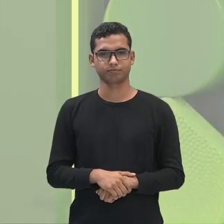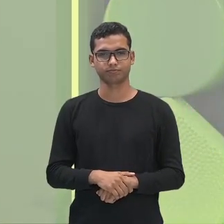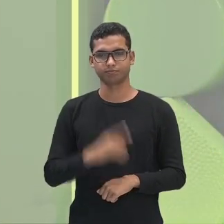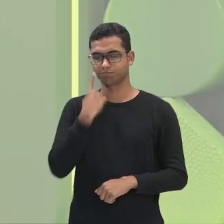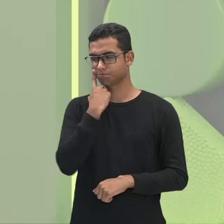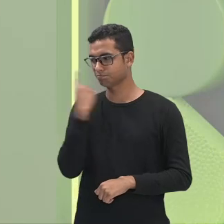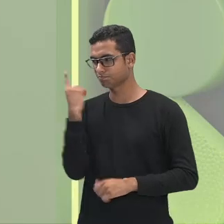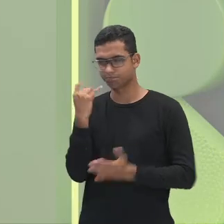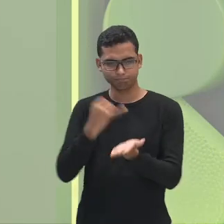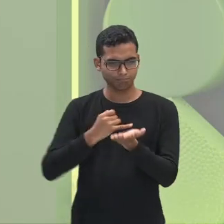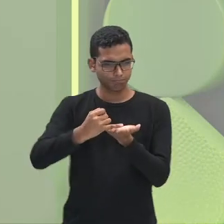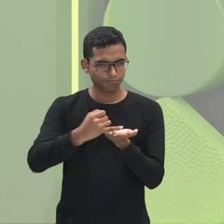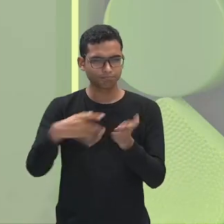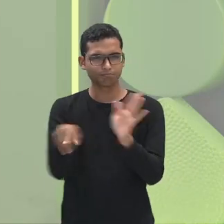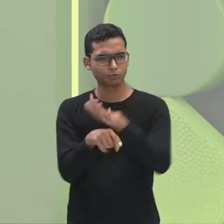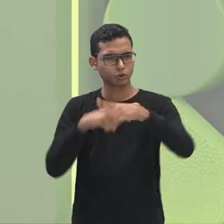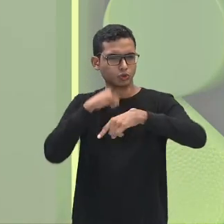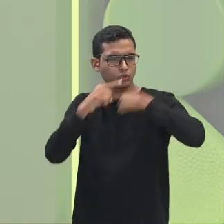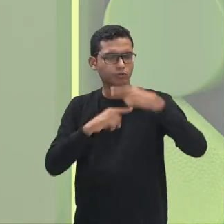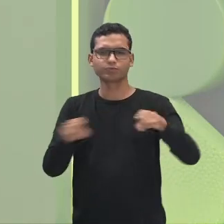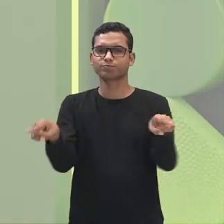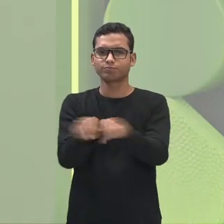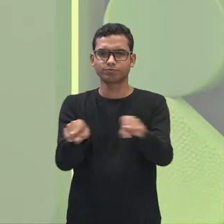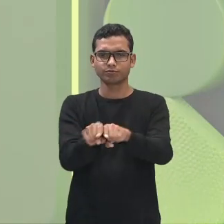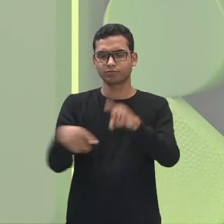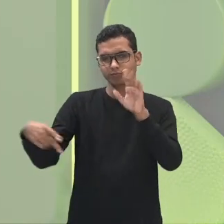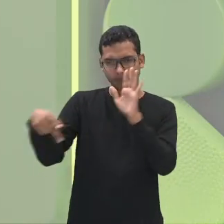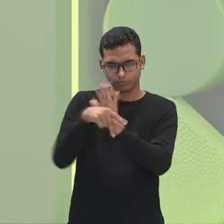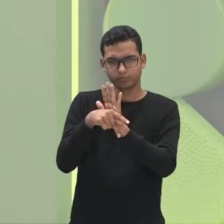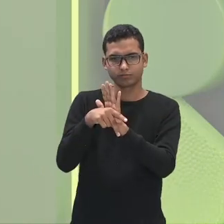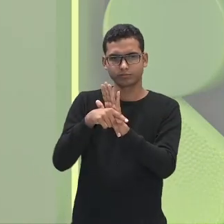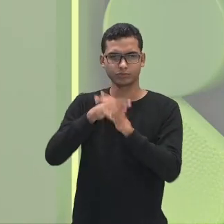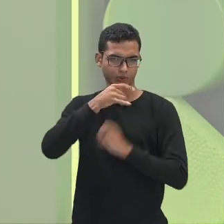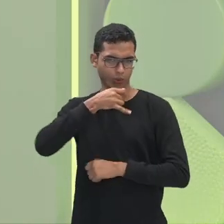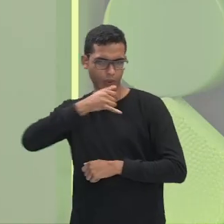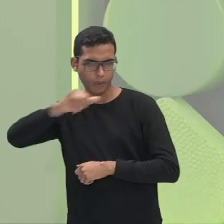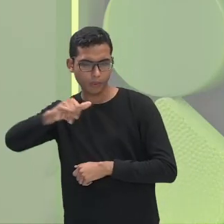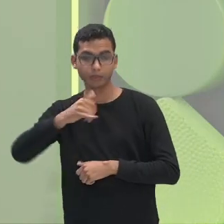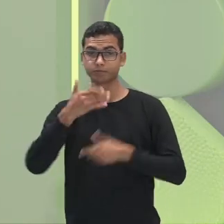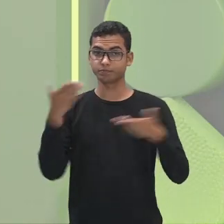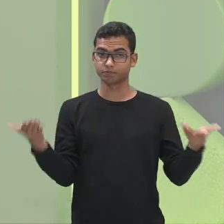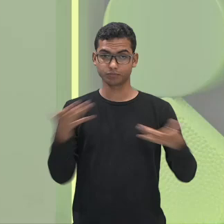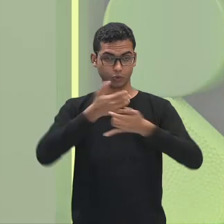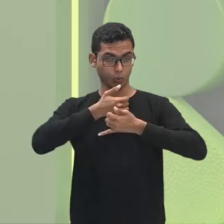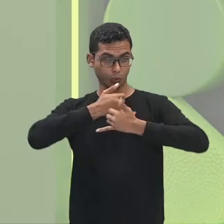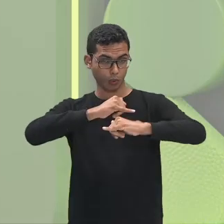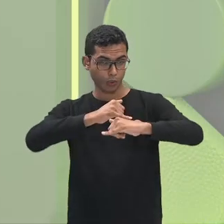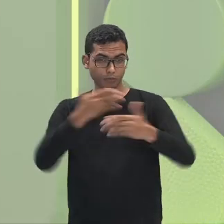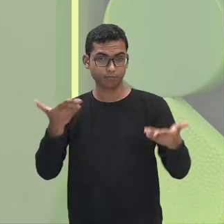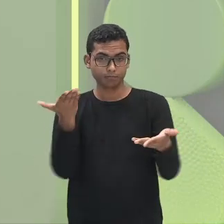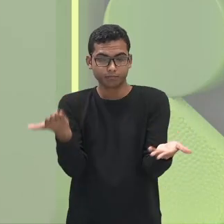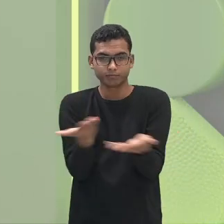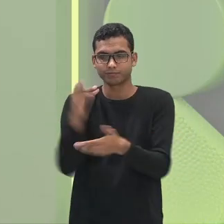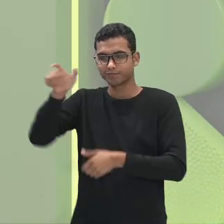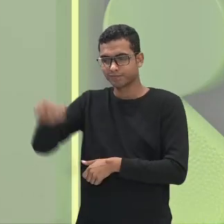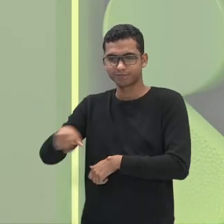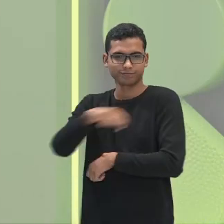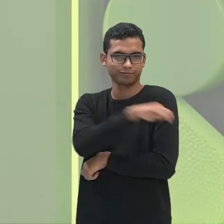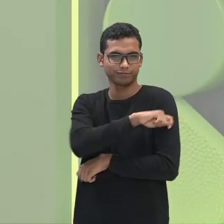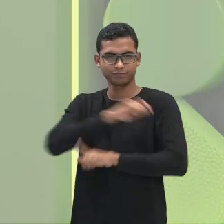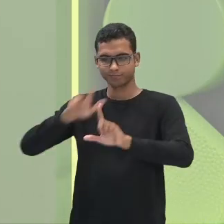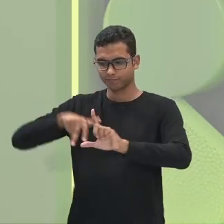introdução sobre esses questionamentos da eletricidade, nós vamos convidar a nossa estudante